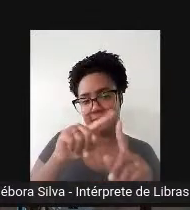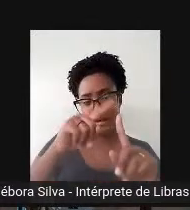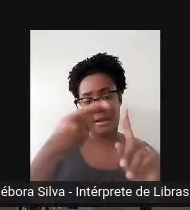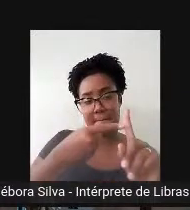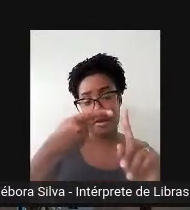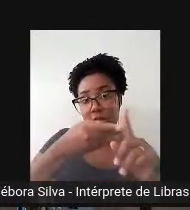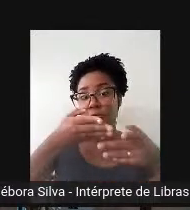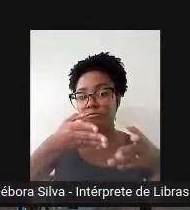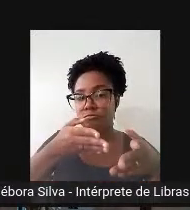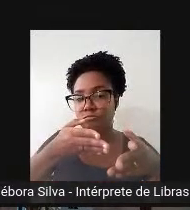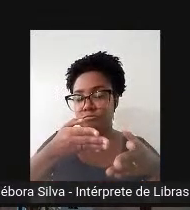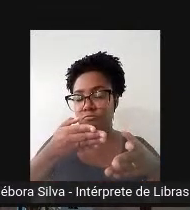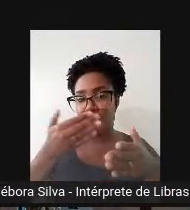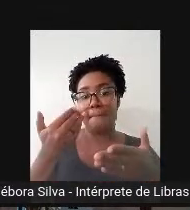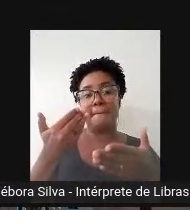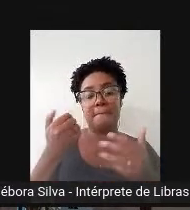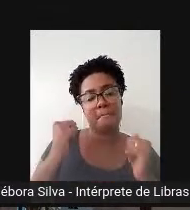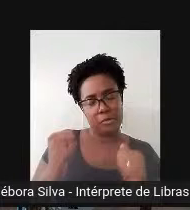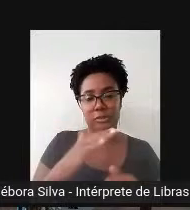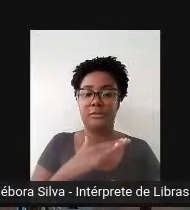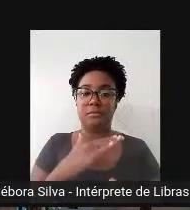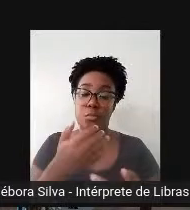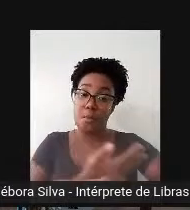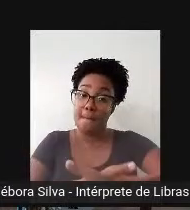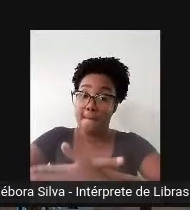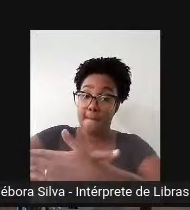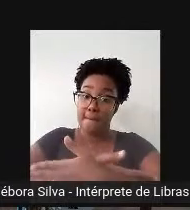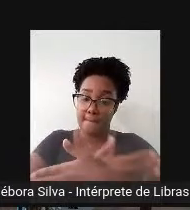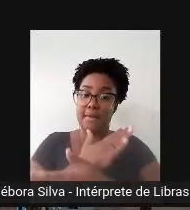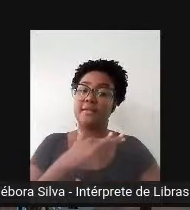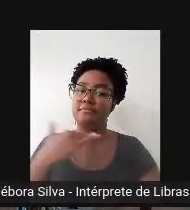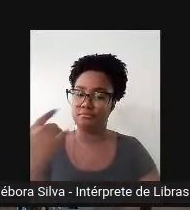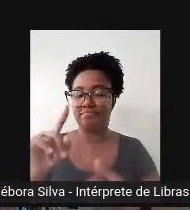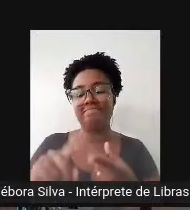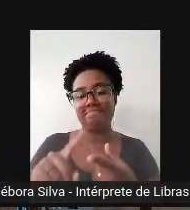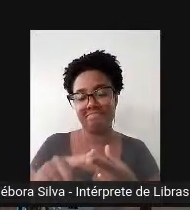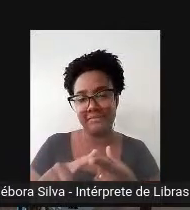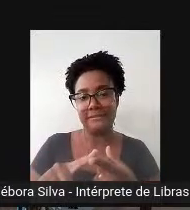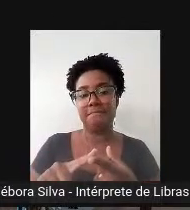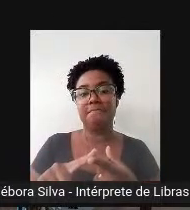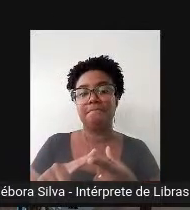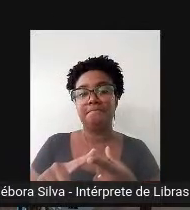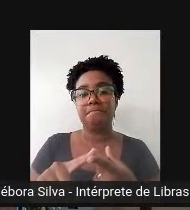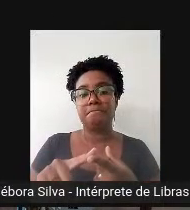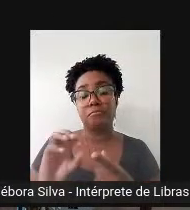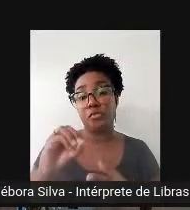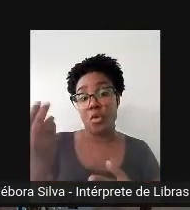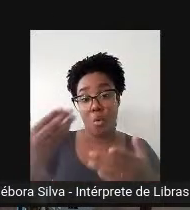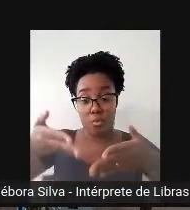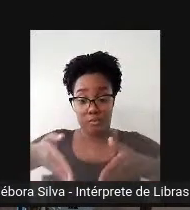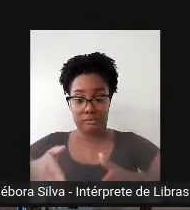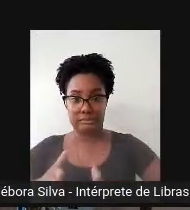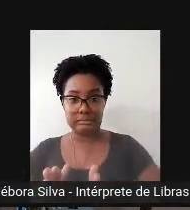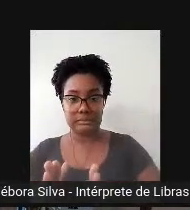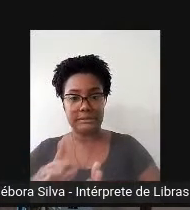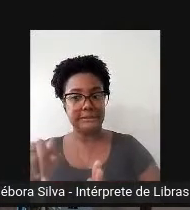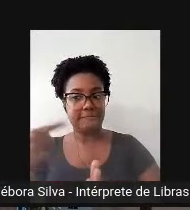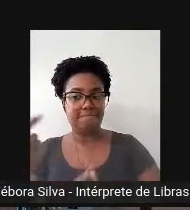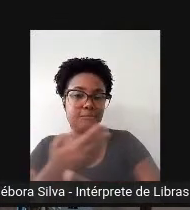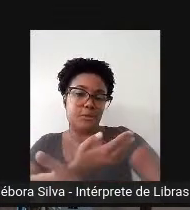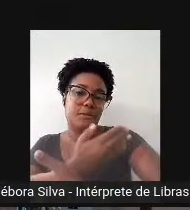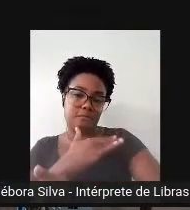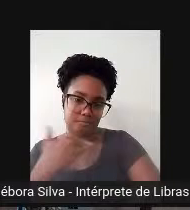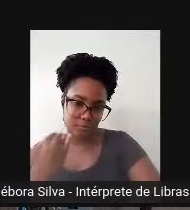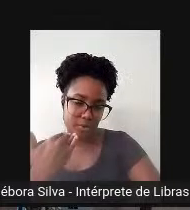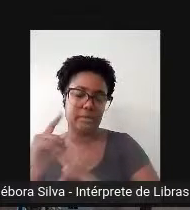uma criança que nasceu com baixo peso e morre logo depois de nascer. E as crianças que